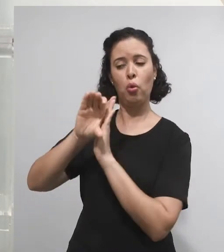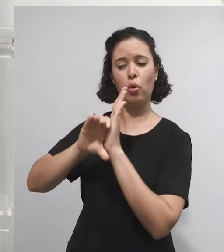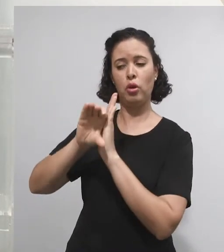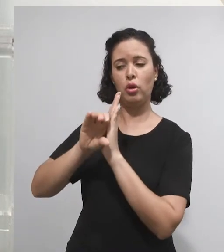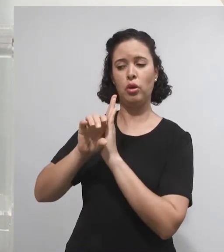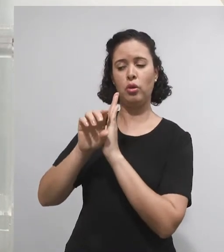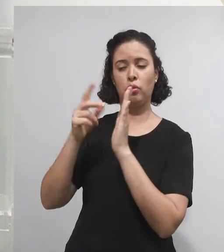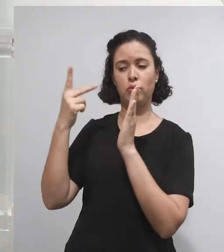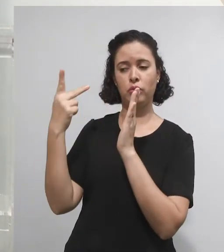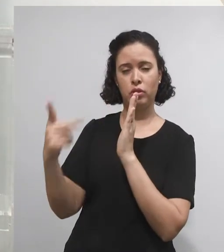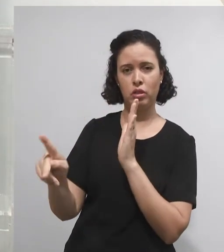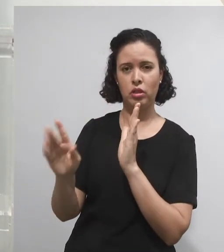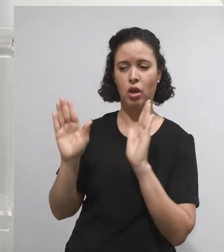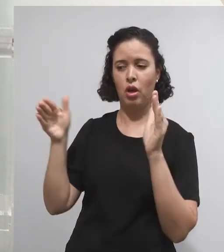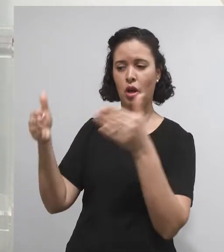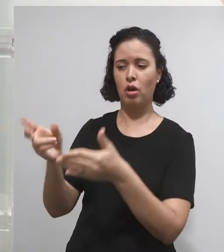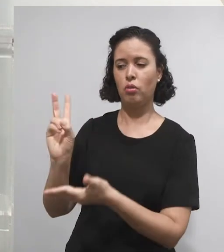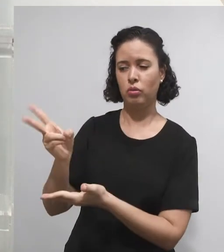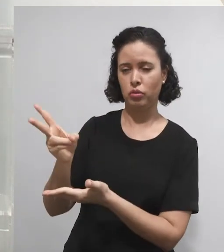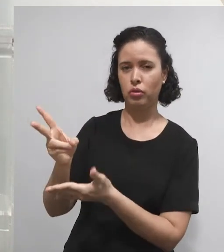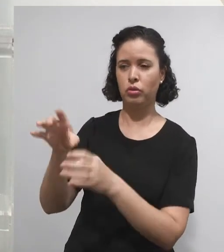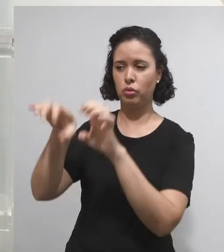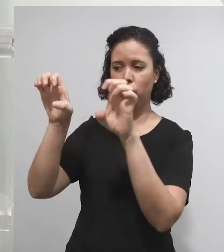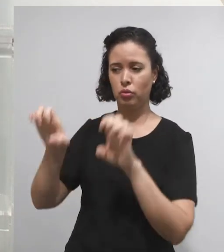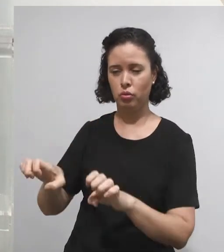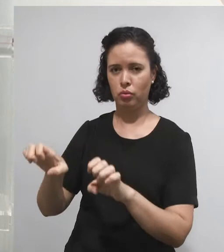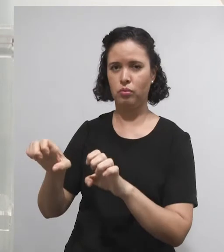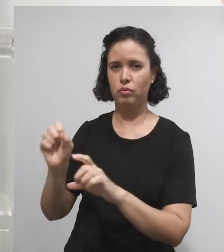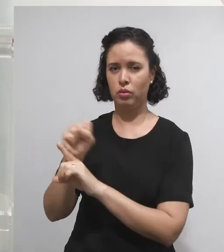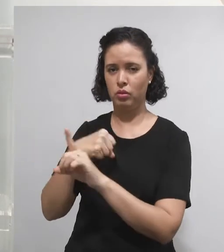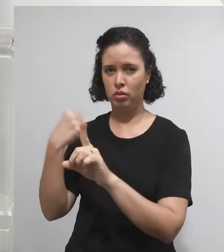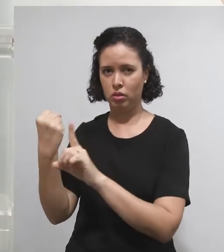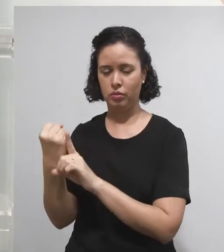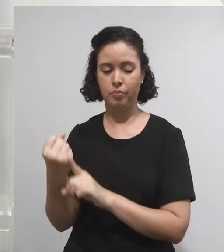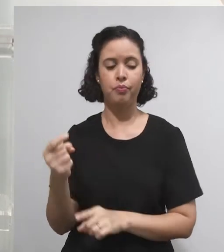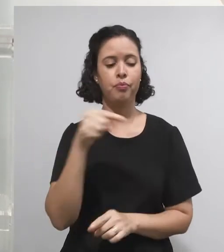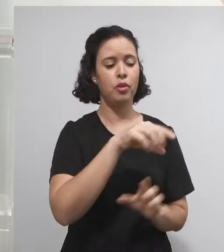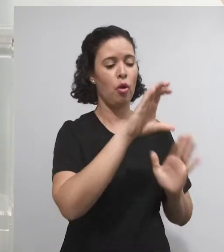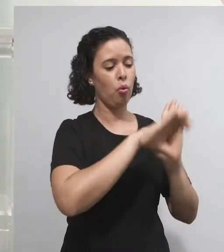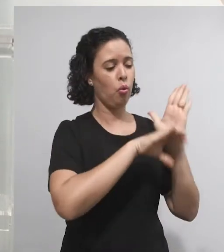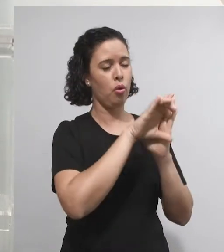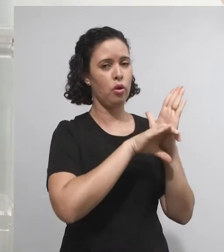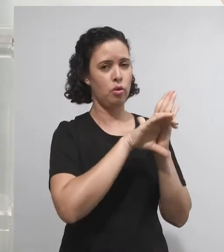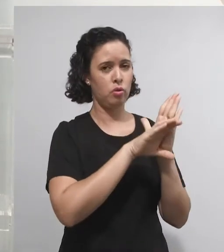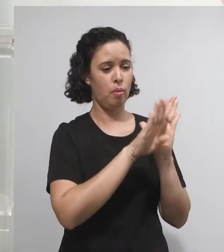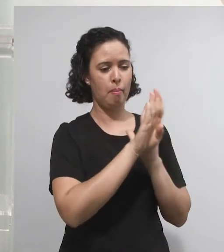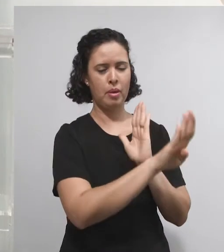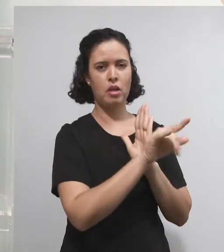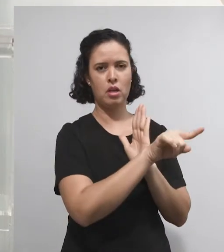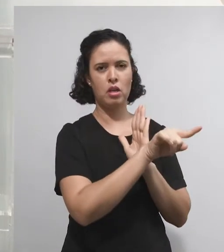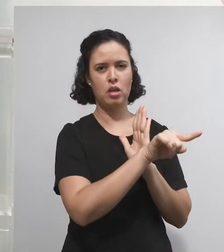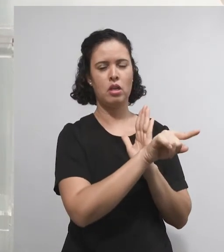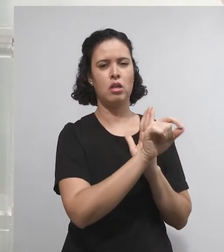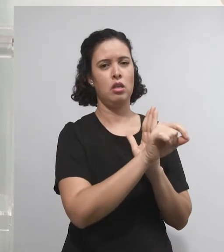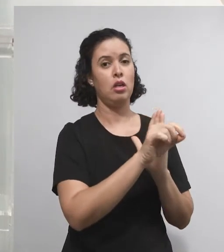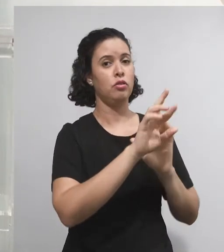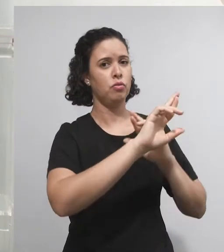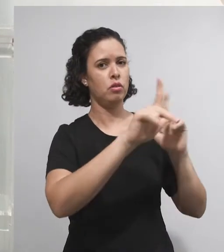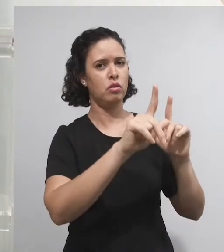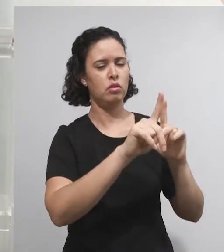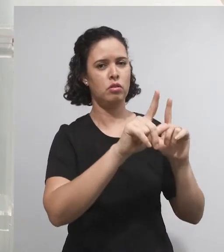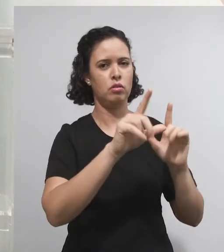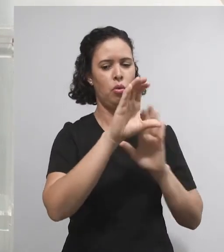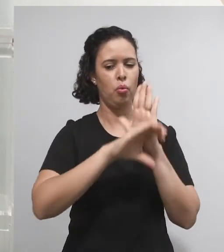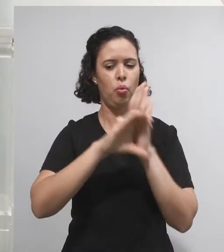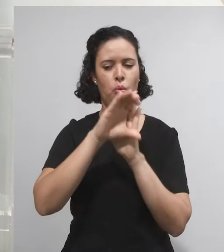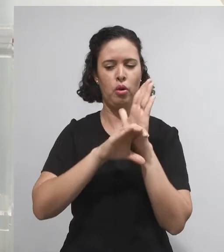a estrutura social e o currículo de B também, mas para manter desequilibrada essa organização. Então, o